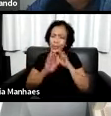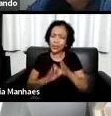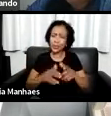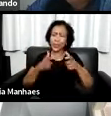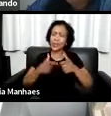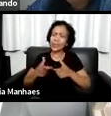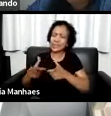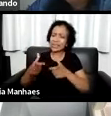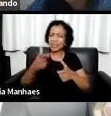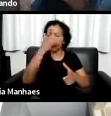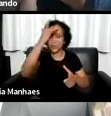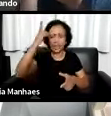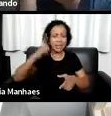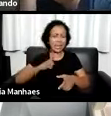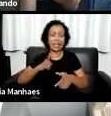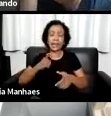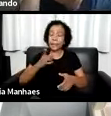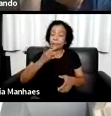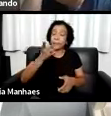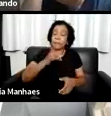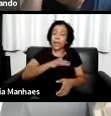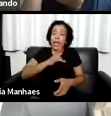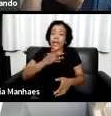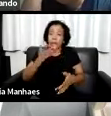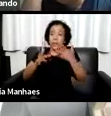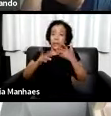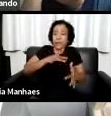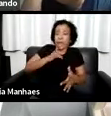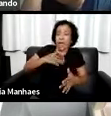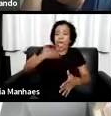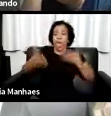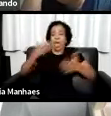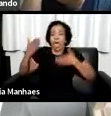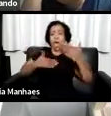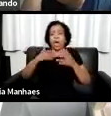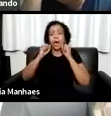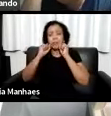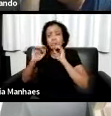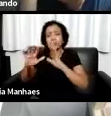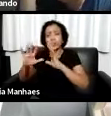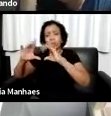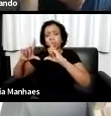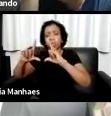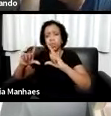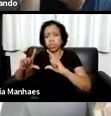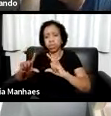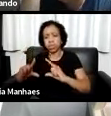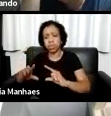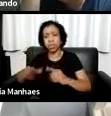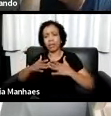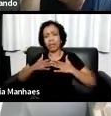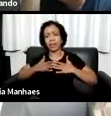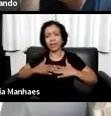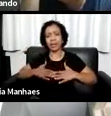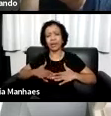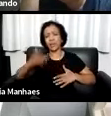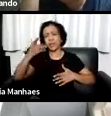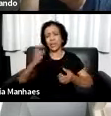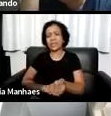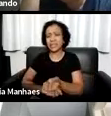de síndromes, que no momento como este, com questões emocionais, depressivas, ansiedade, ó